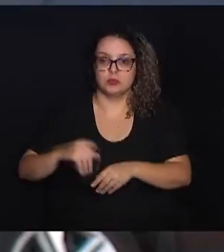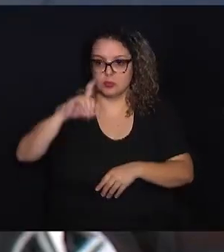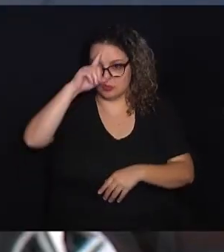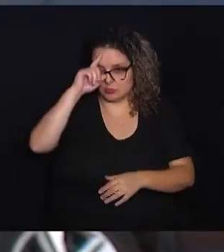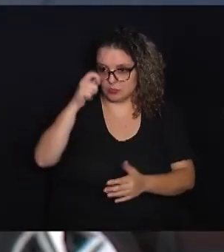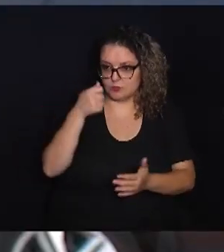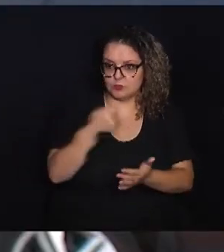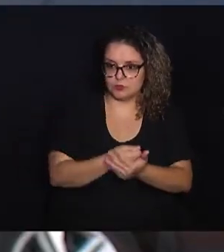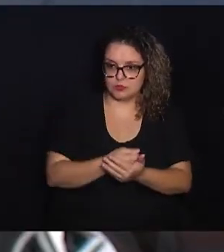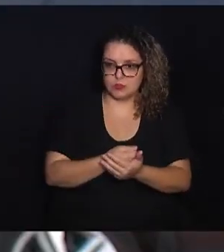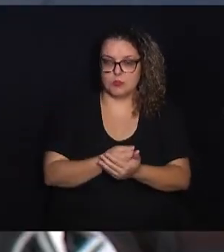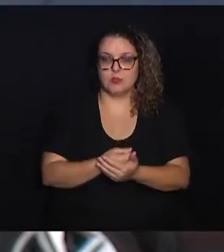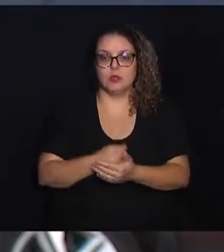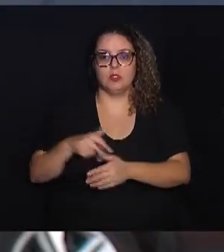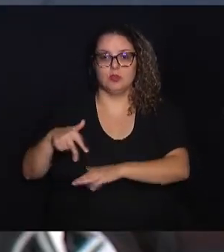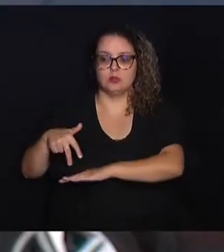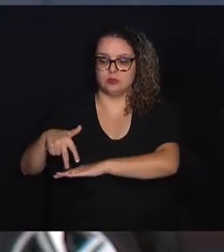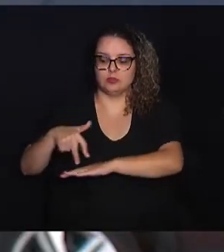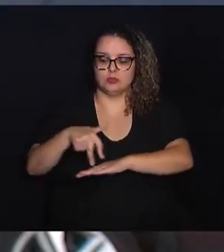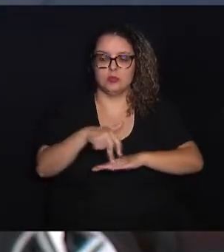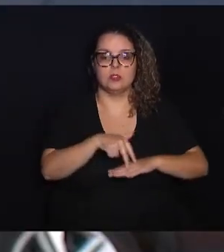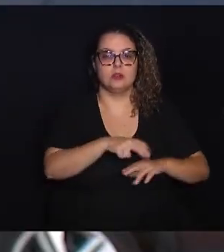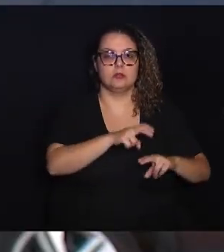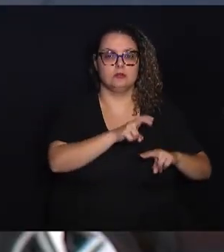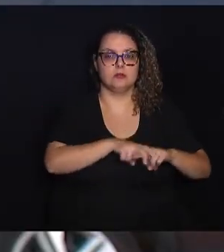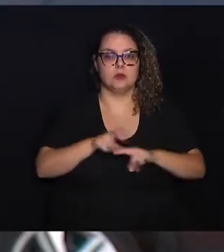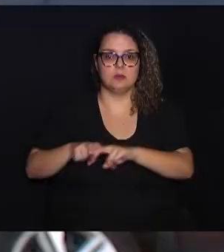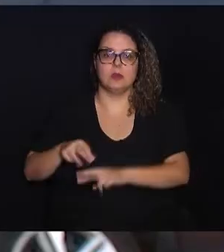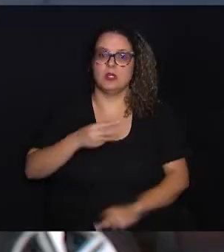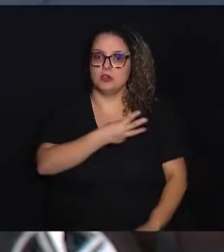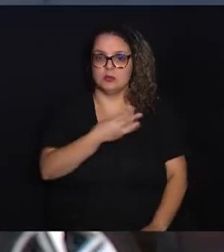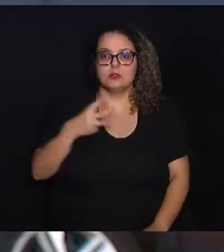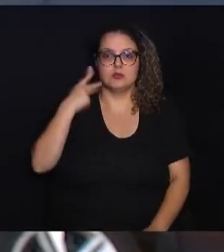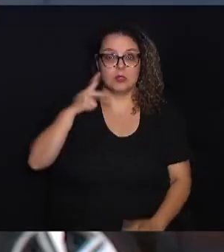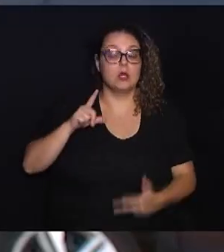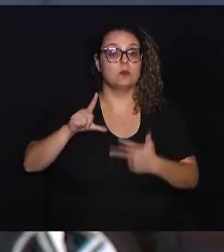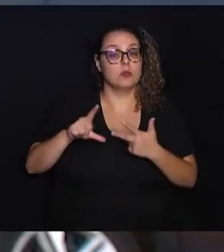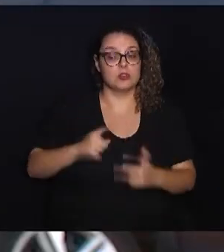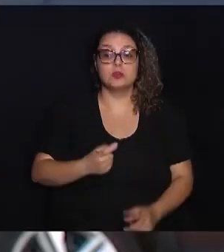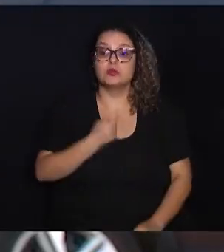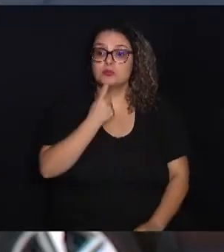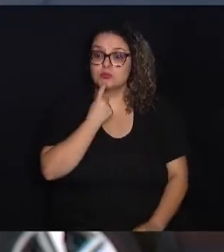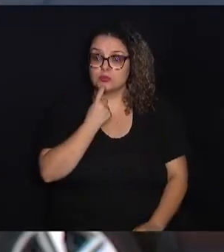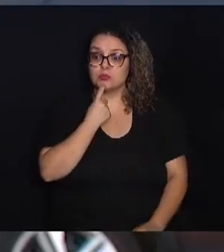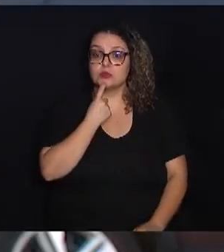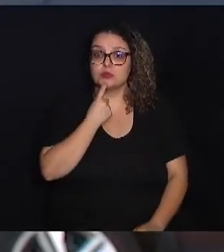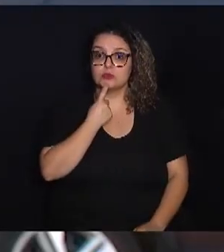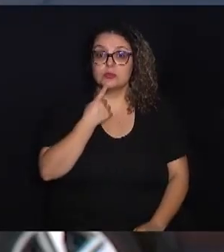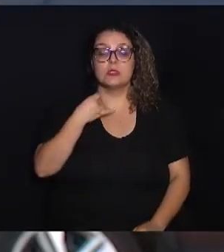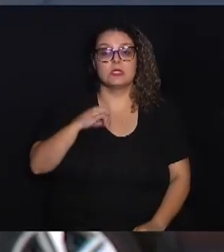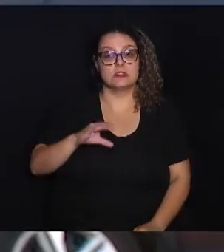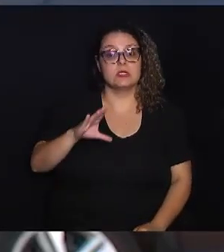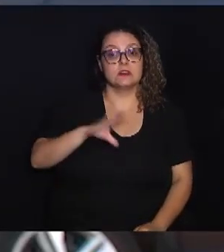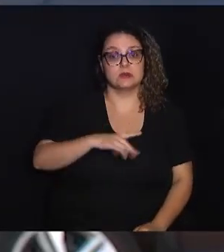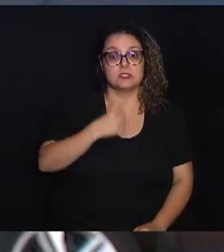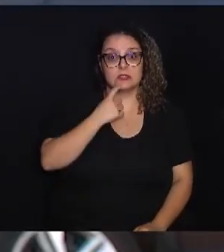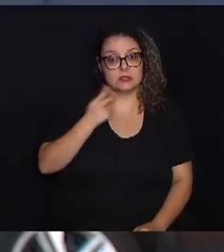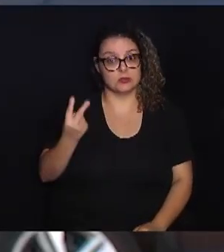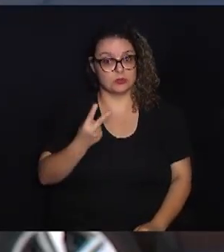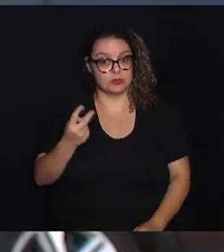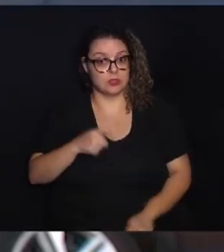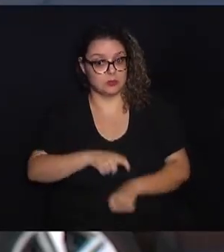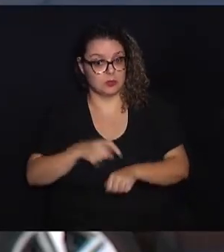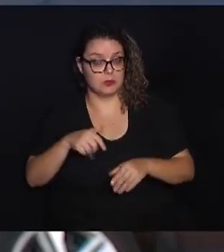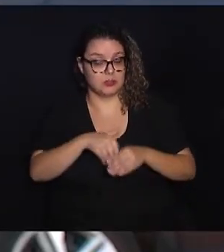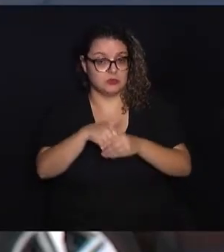determinar os ocupantes das 33 cadeiras do Legislativo Campineiro e se a cidade terá um segundo turno